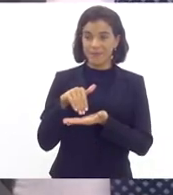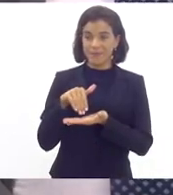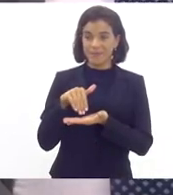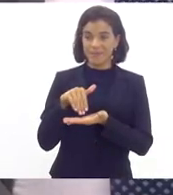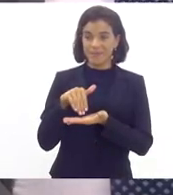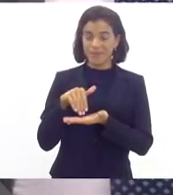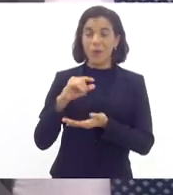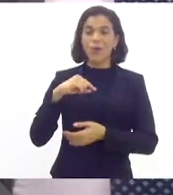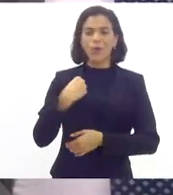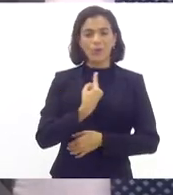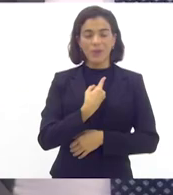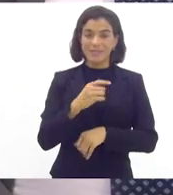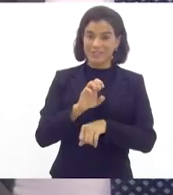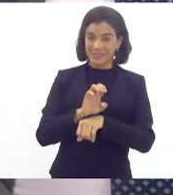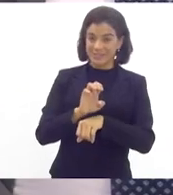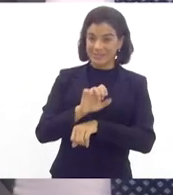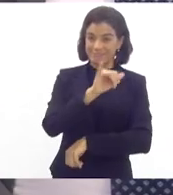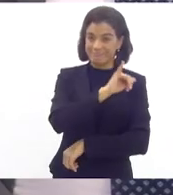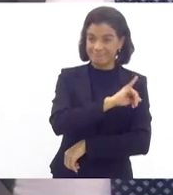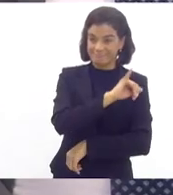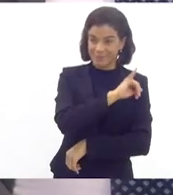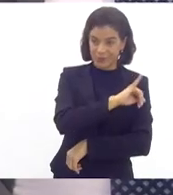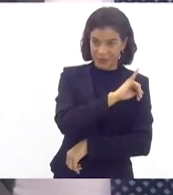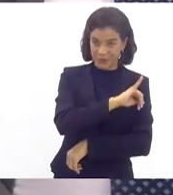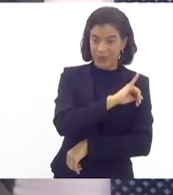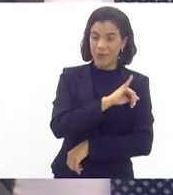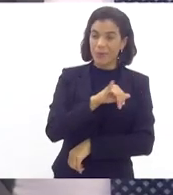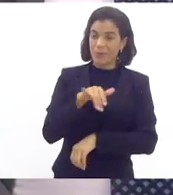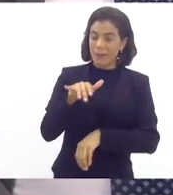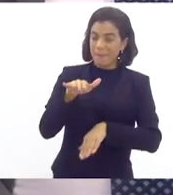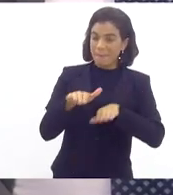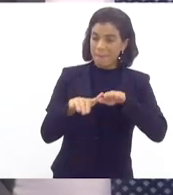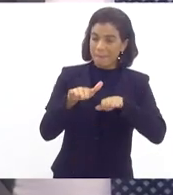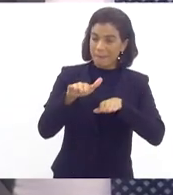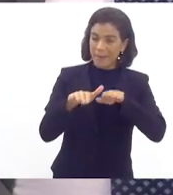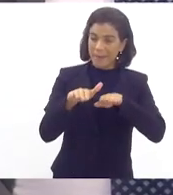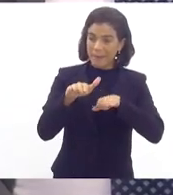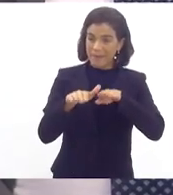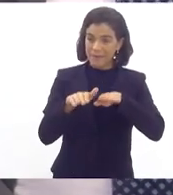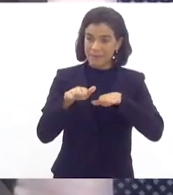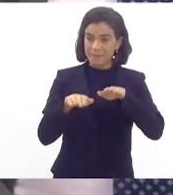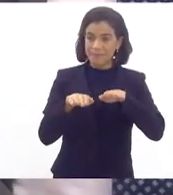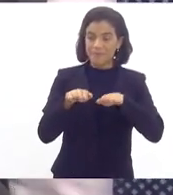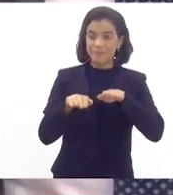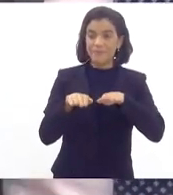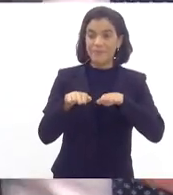o nosso estado do Rio de Janeiro, na média, seu secretário, só